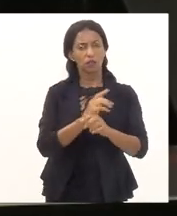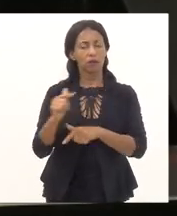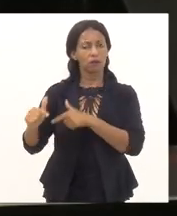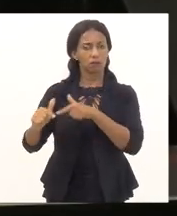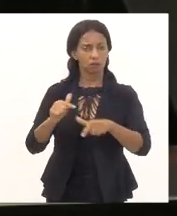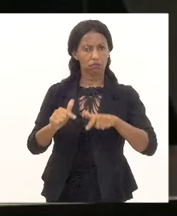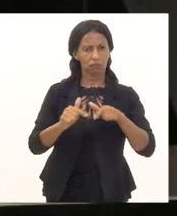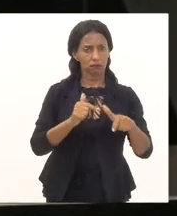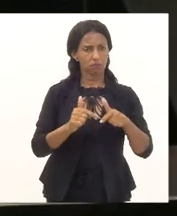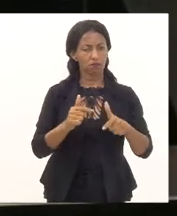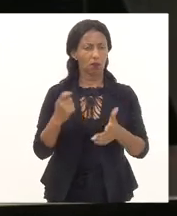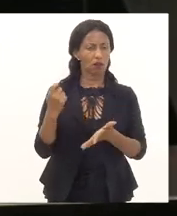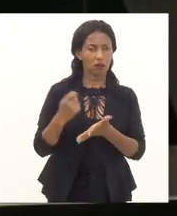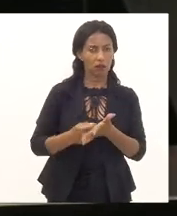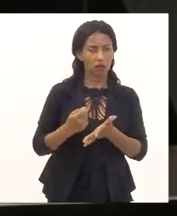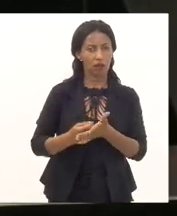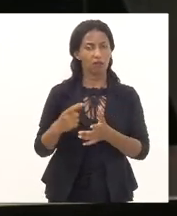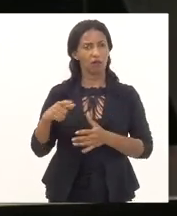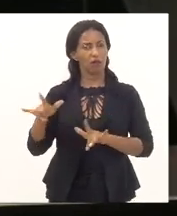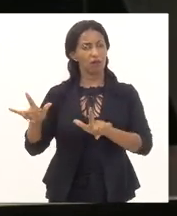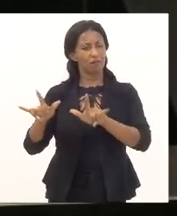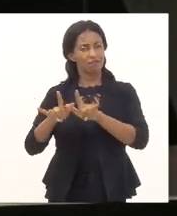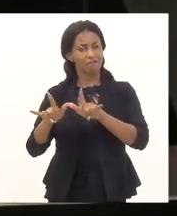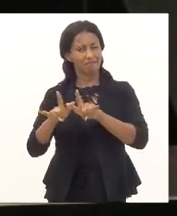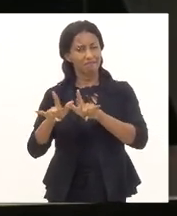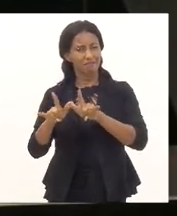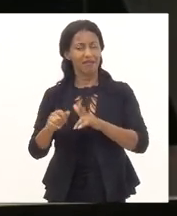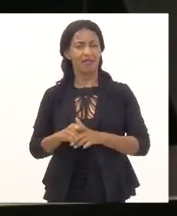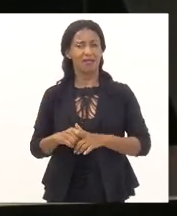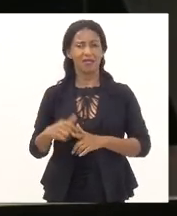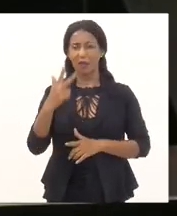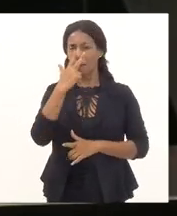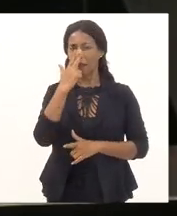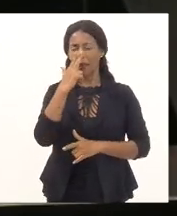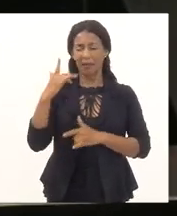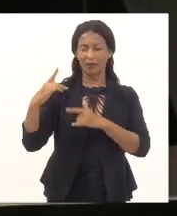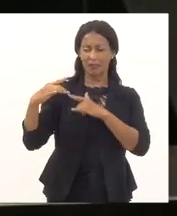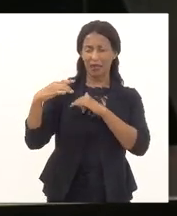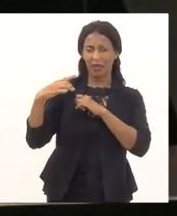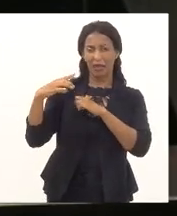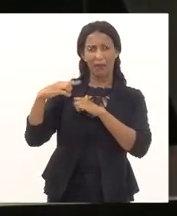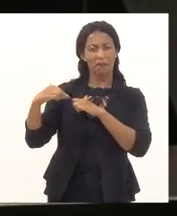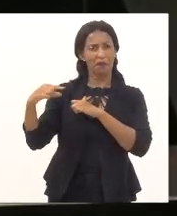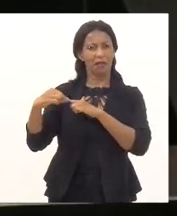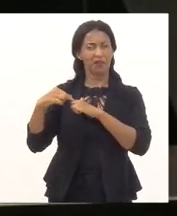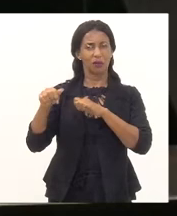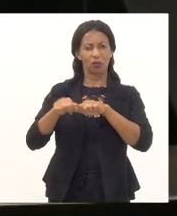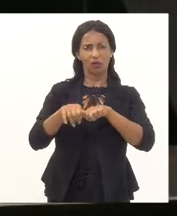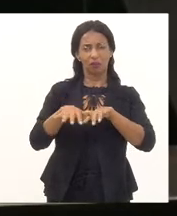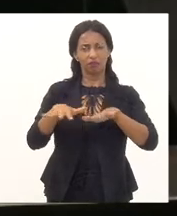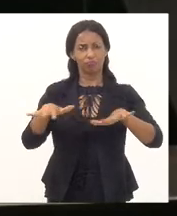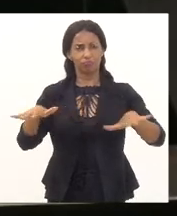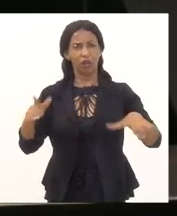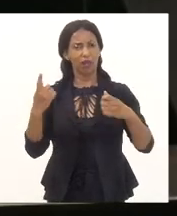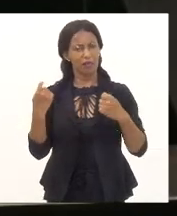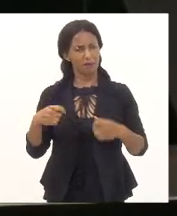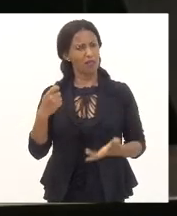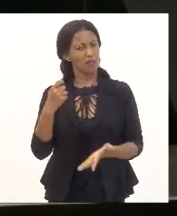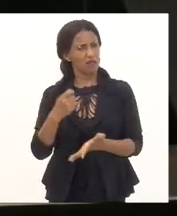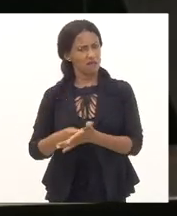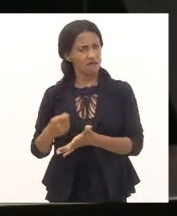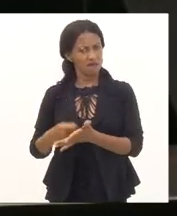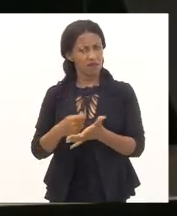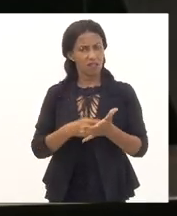né, enfrentando essa milícia que é empreendedora e essa modalidade criminosa que tem que ser